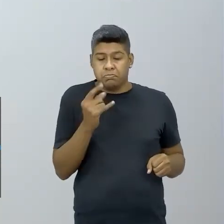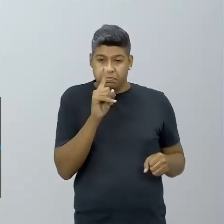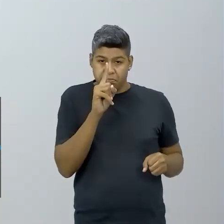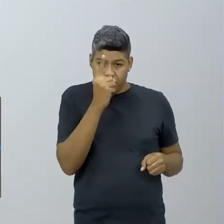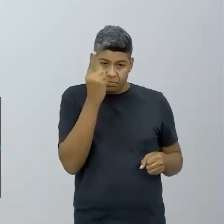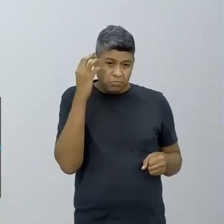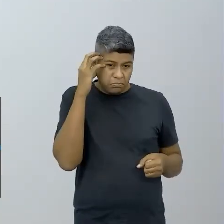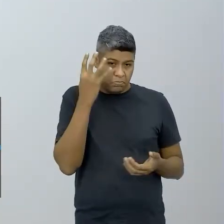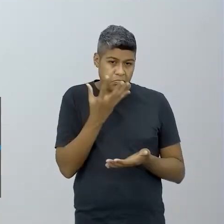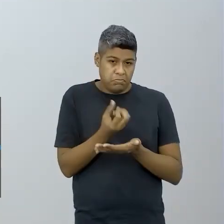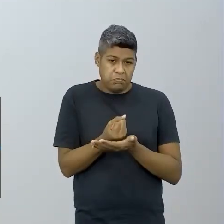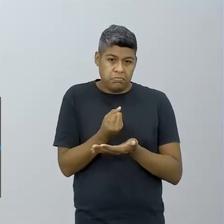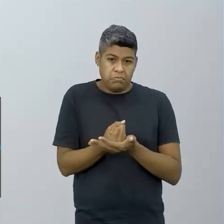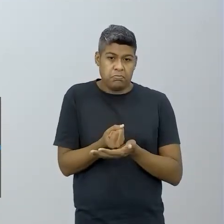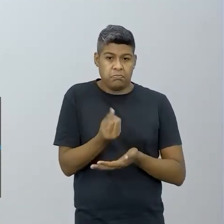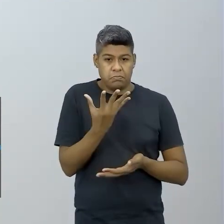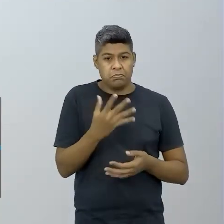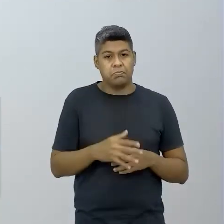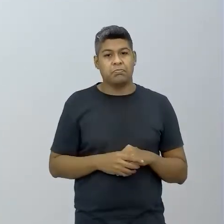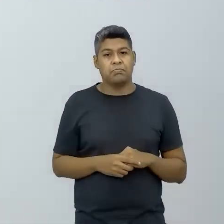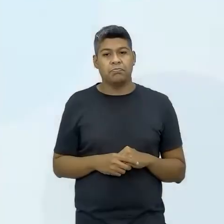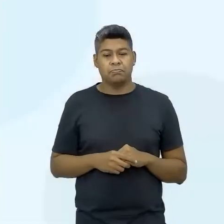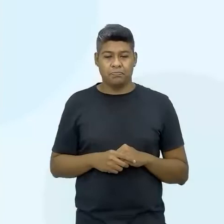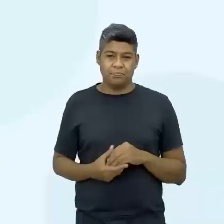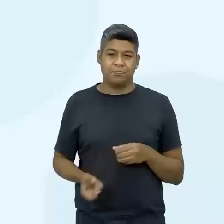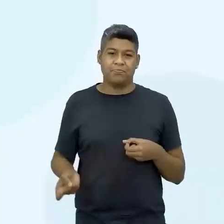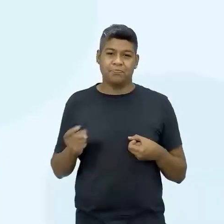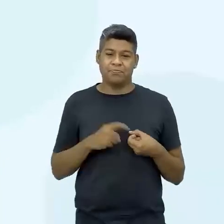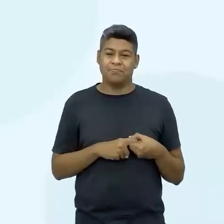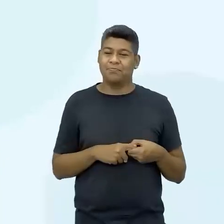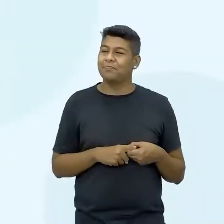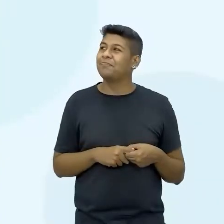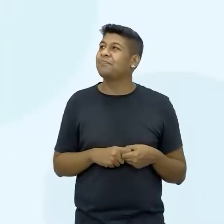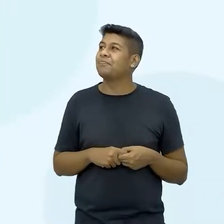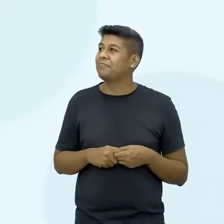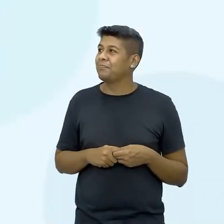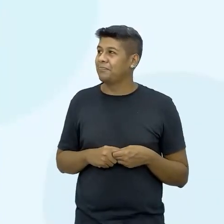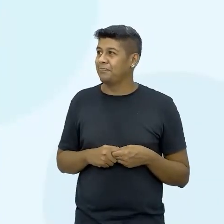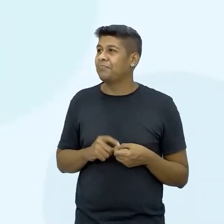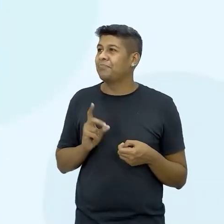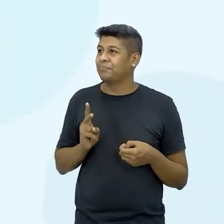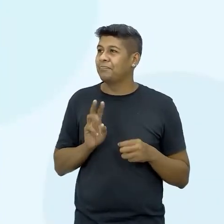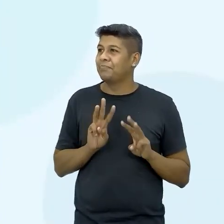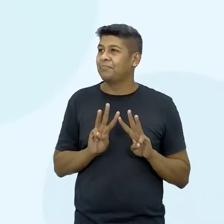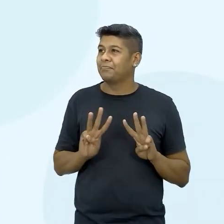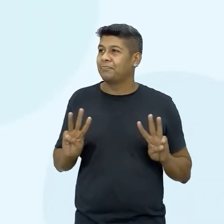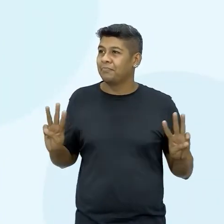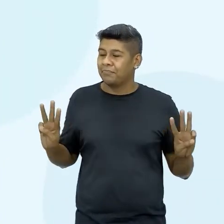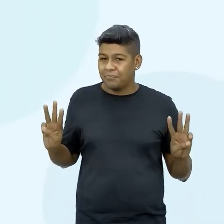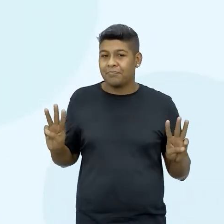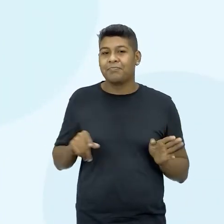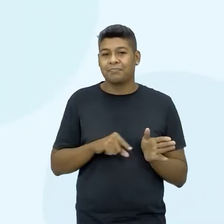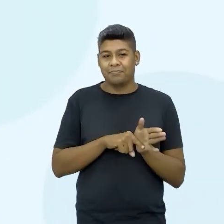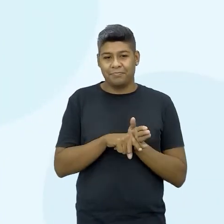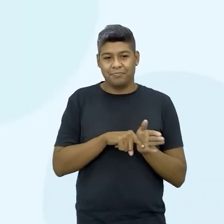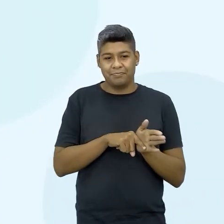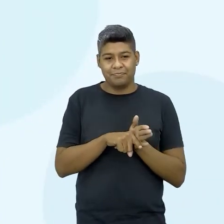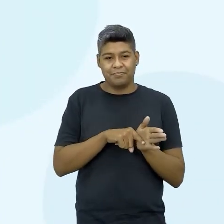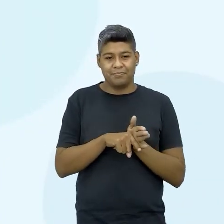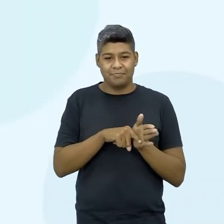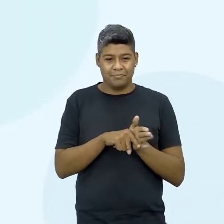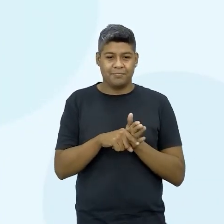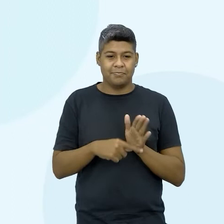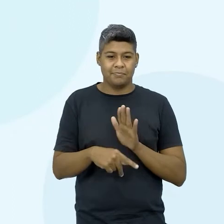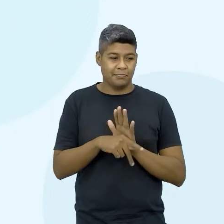esse podcast. Beleza? Voltando aqui para nossa telinha, ó, aqui nesse mesmo site de consulta que a gente fez, lá